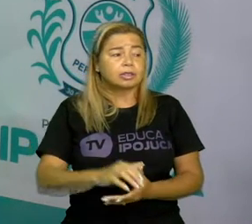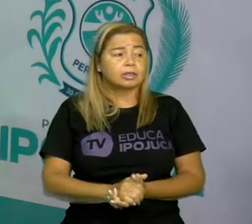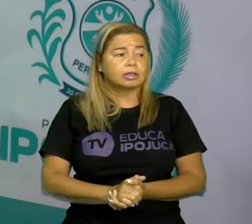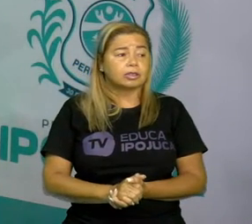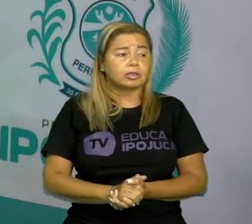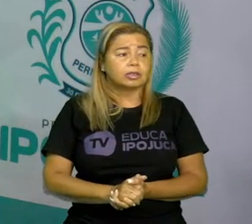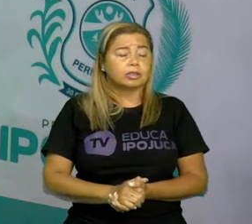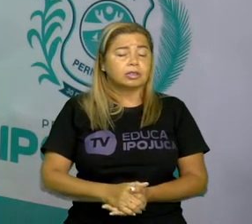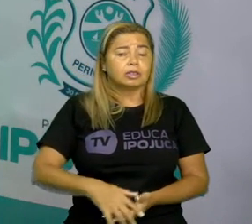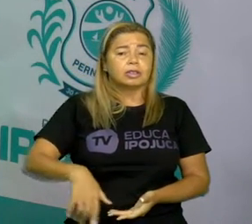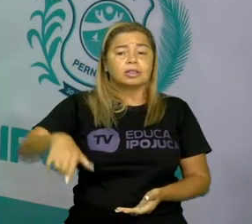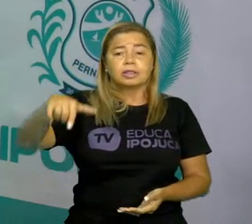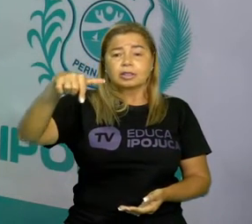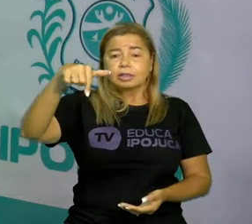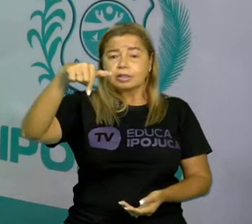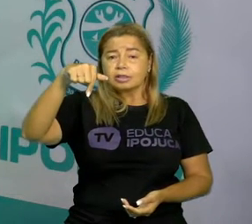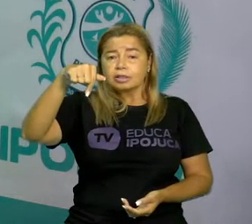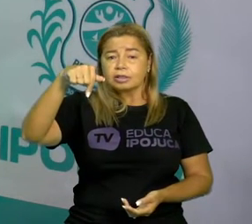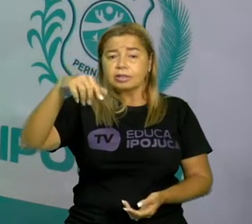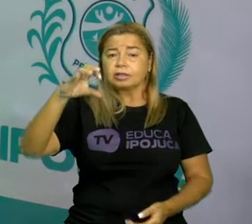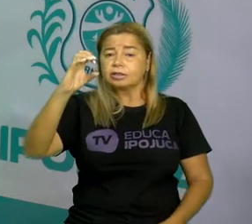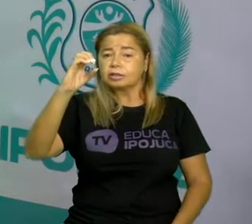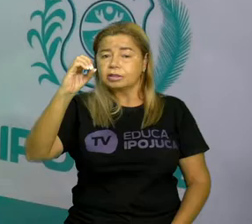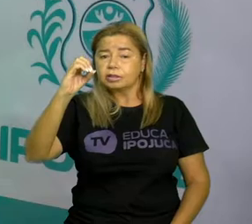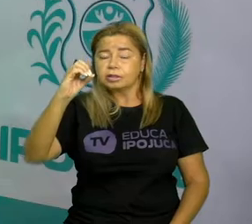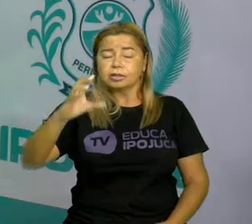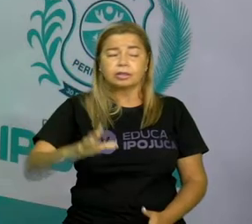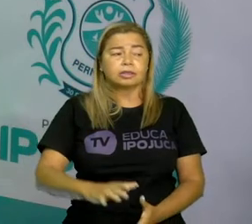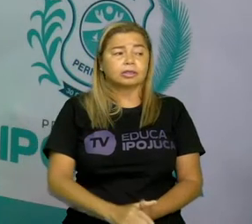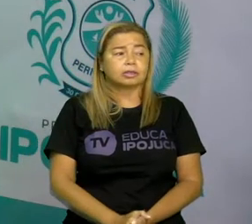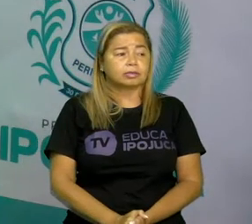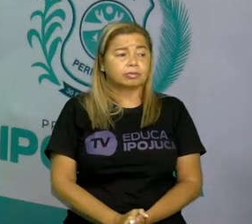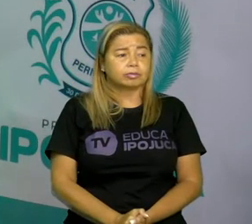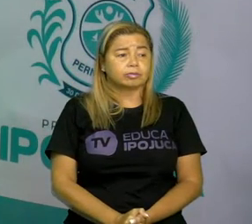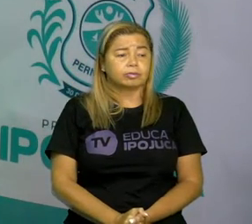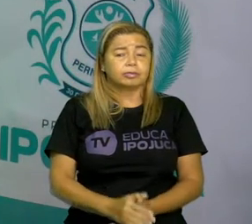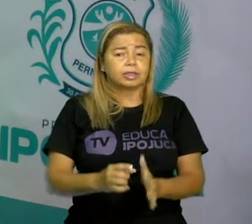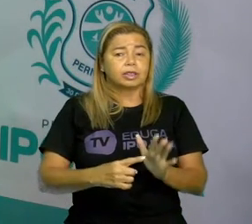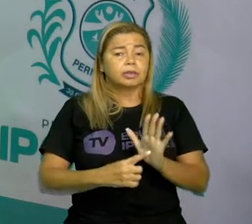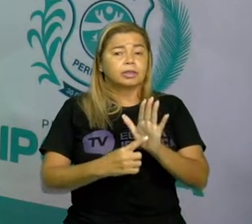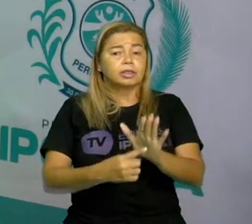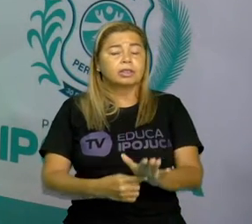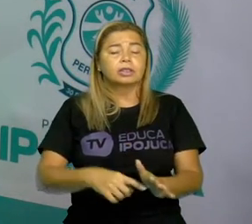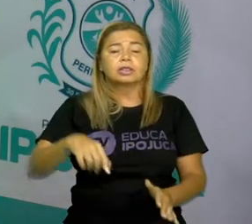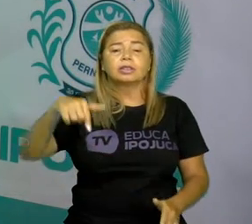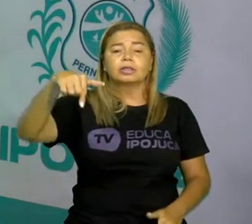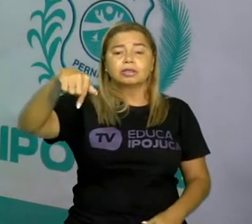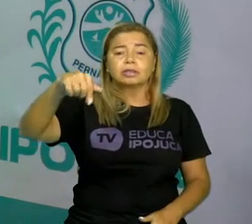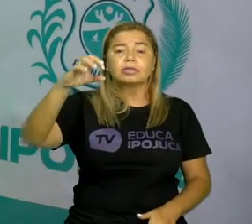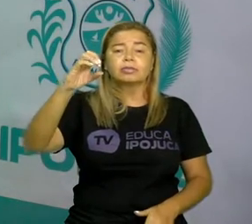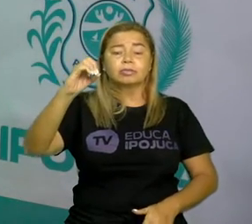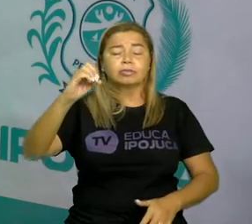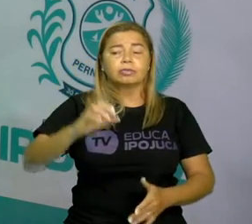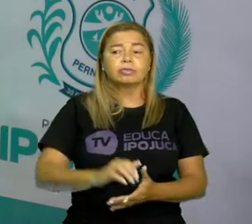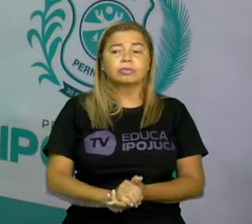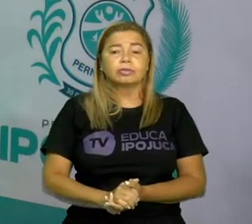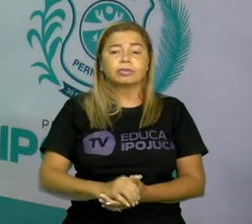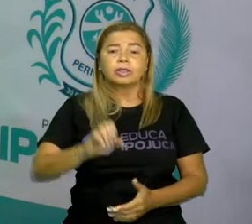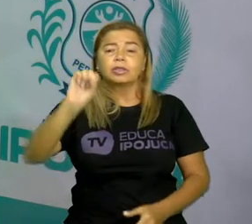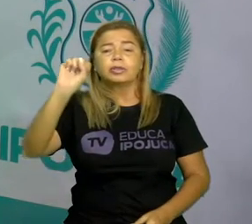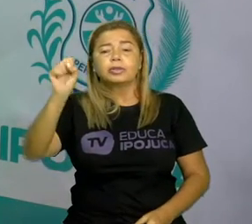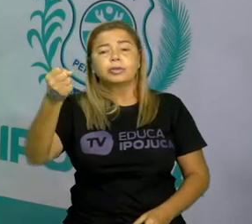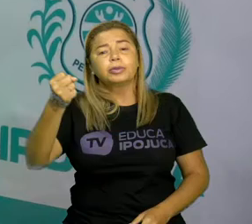7 barras, 70, tá aqui o 7 representando o número 70. E